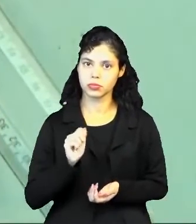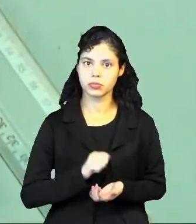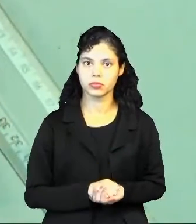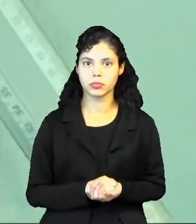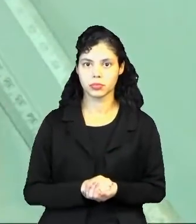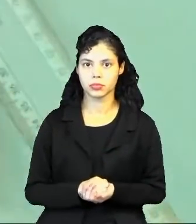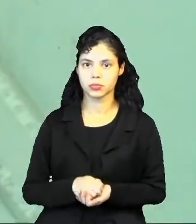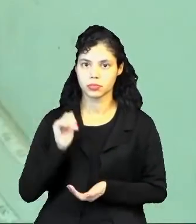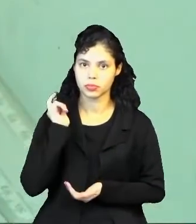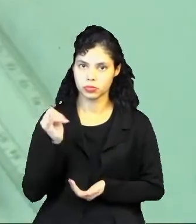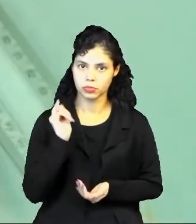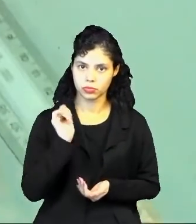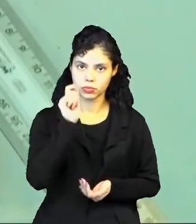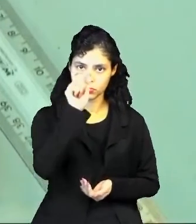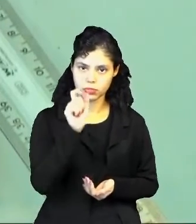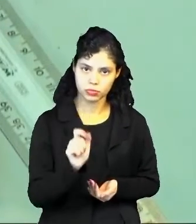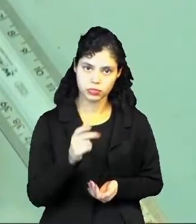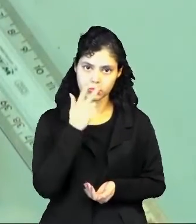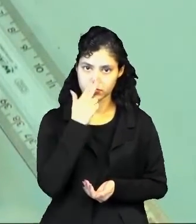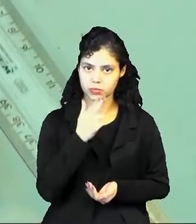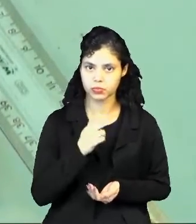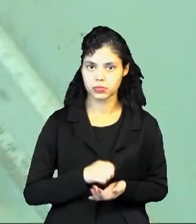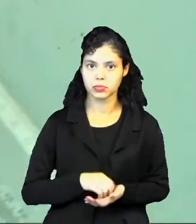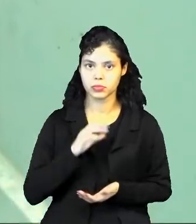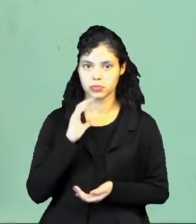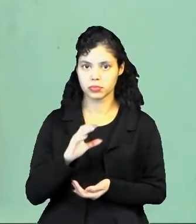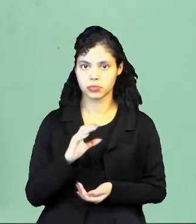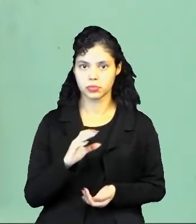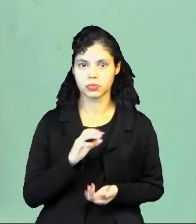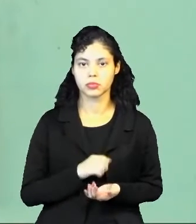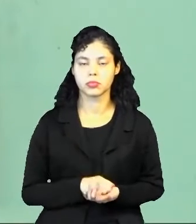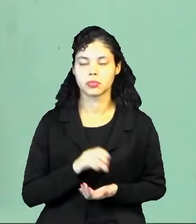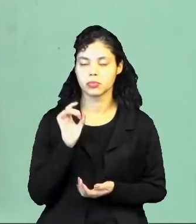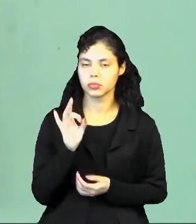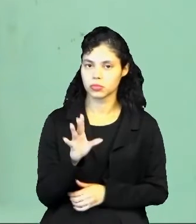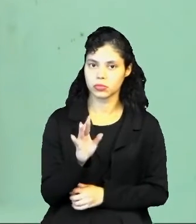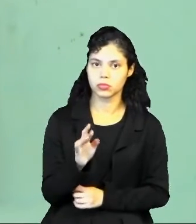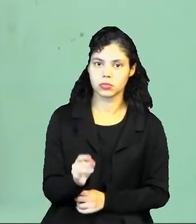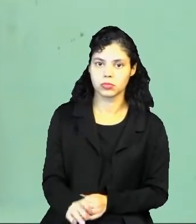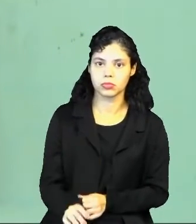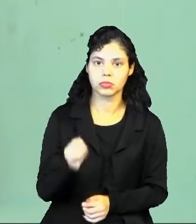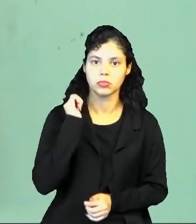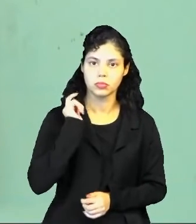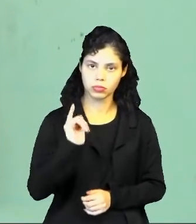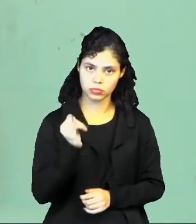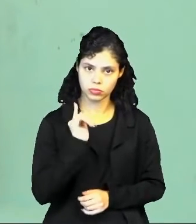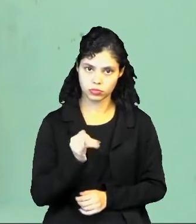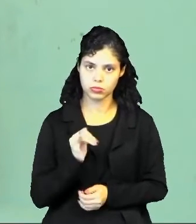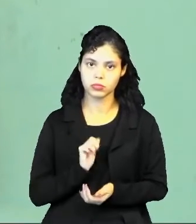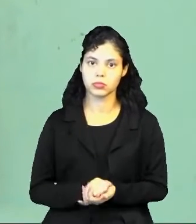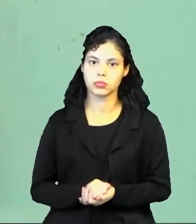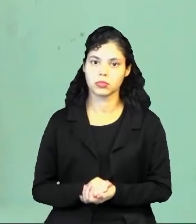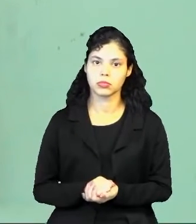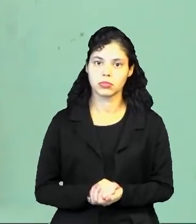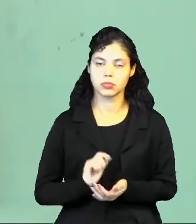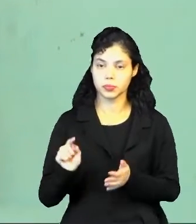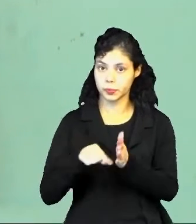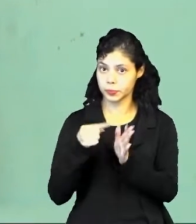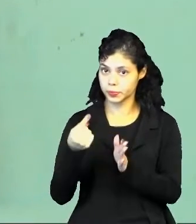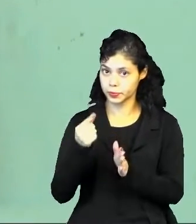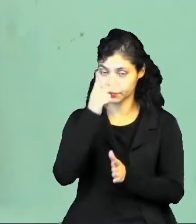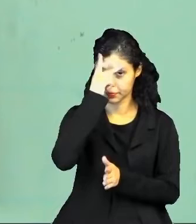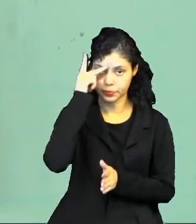B, narrador e personagens comuns. C, somente narrador em